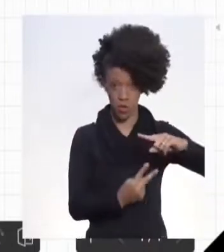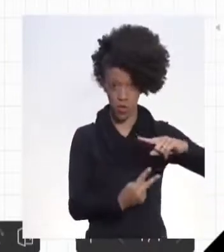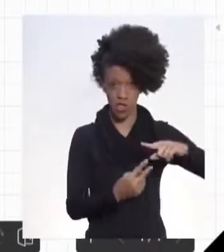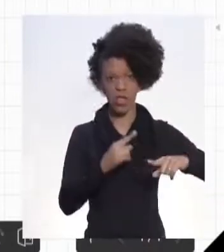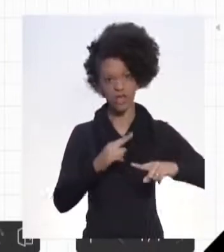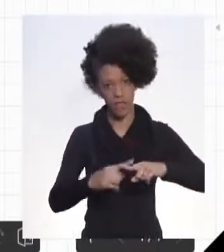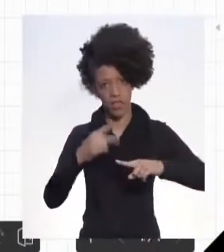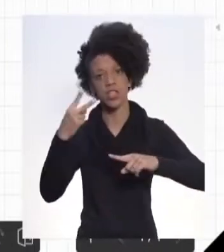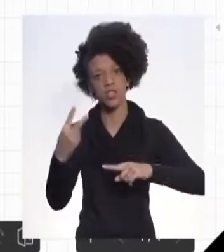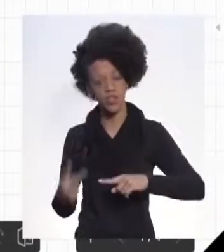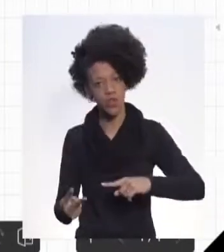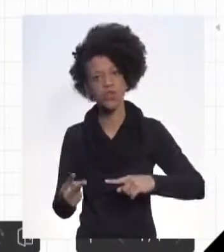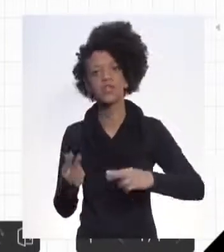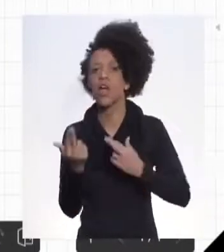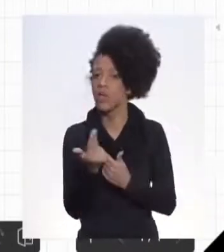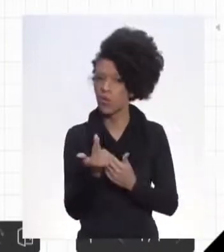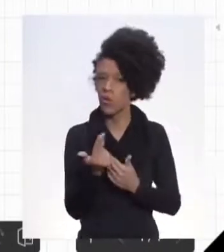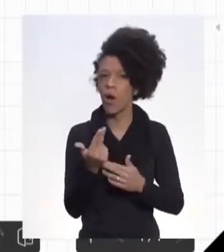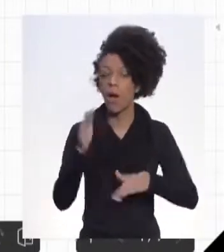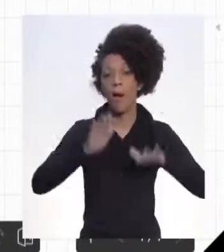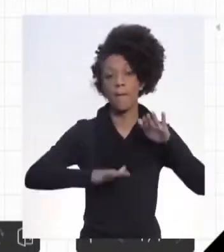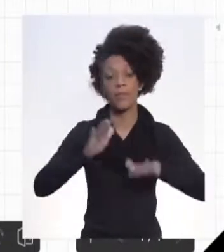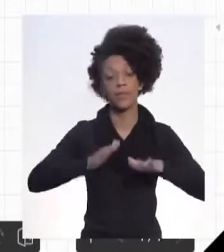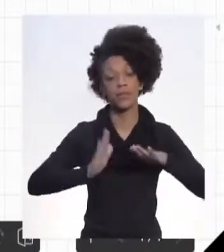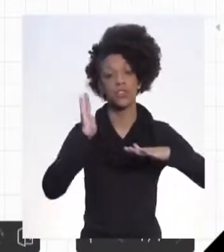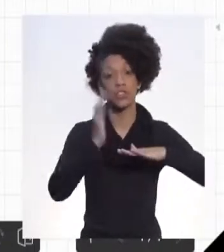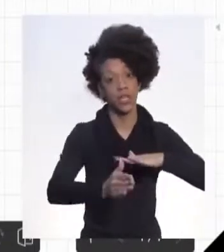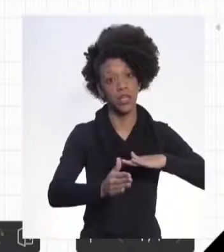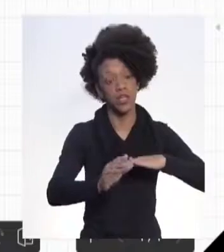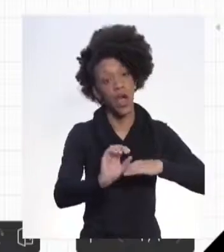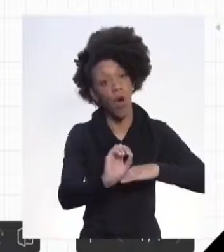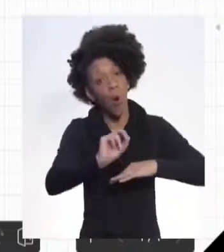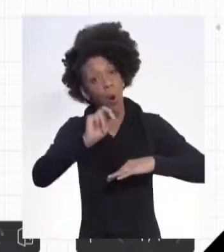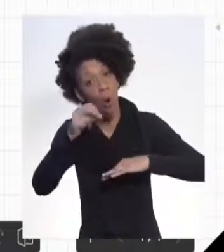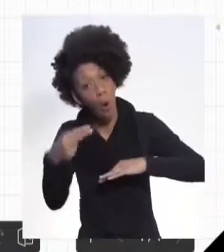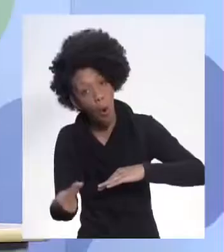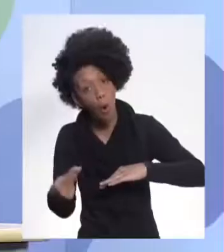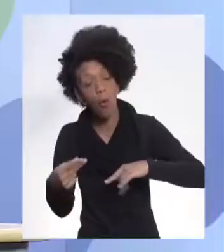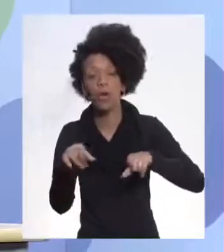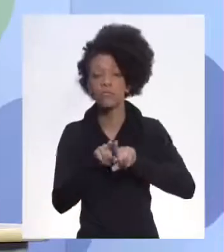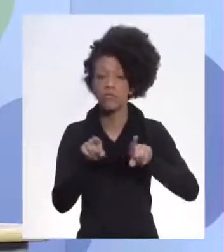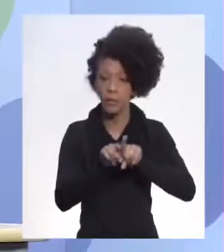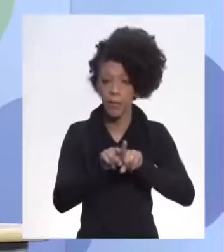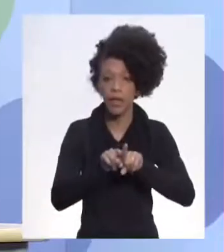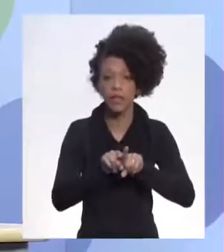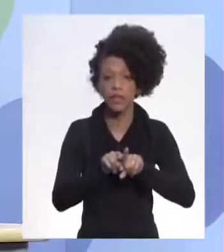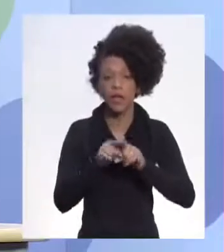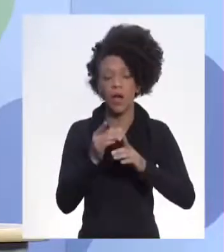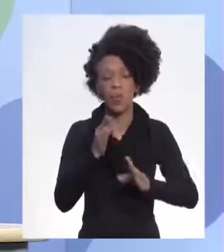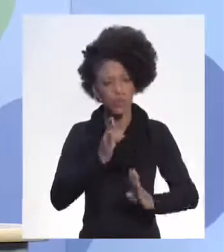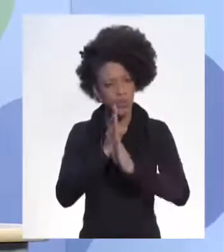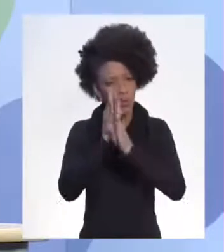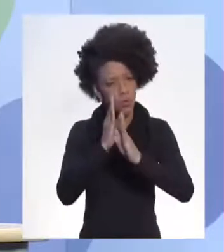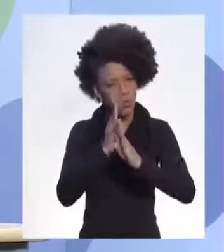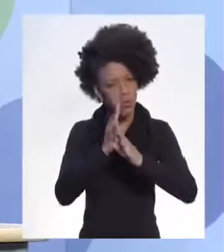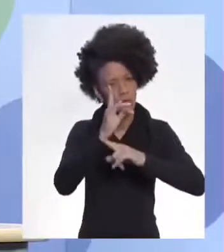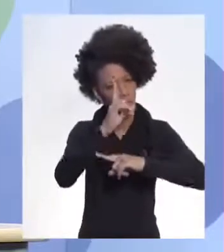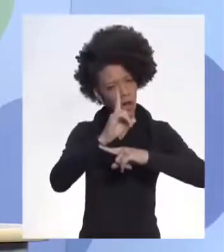para dar a proporcionalidade direta, ou, no nosso caso também, achar uma